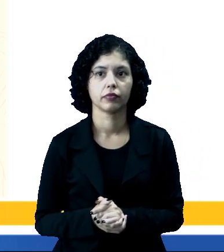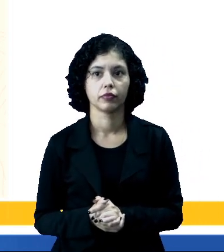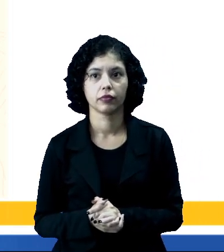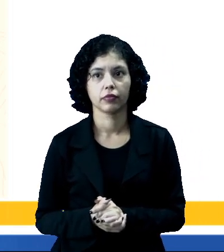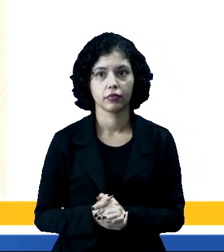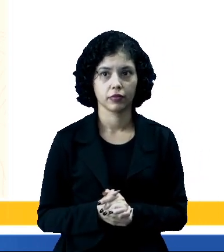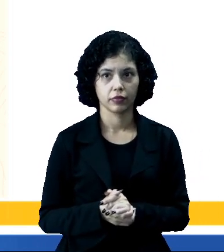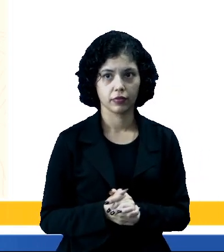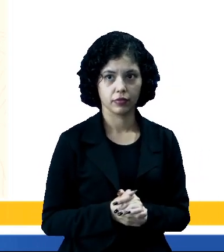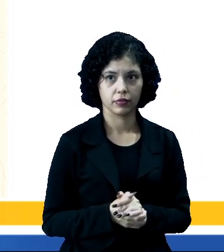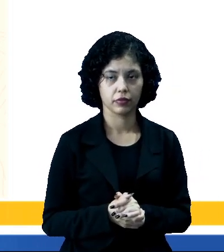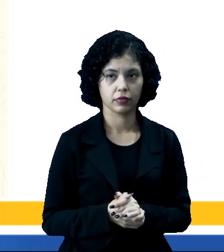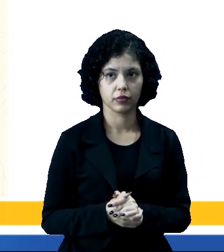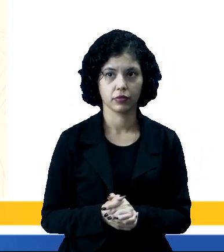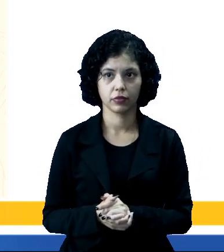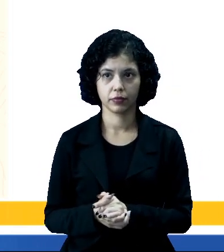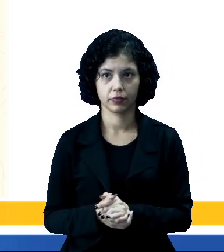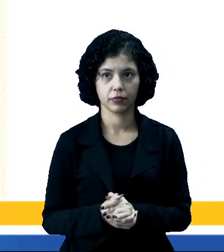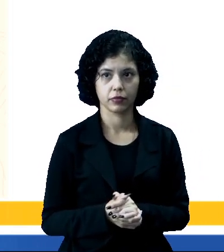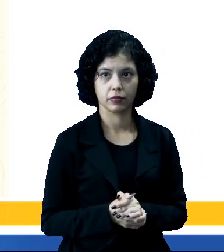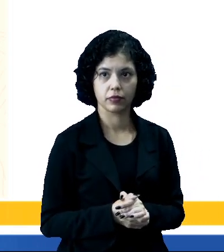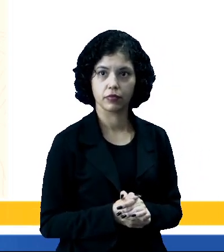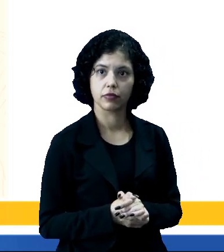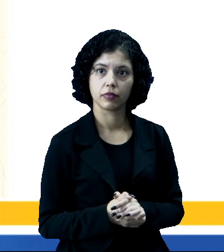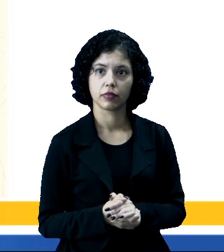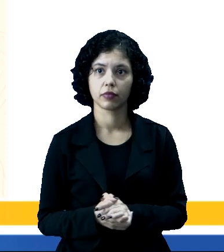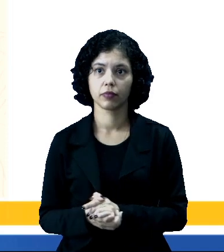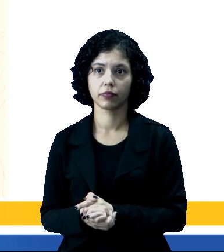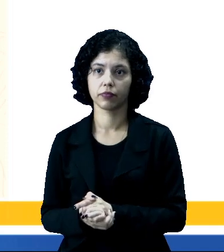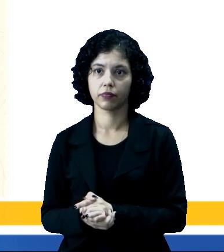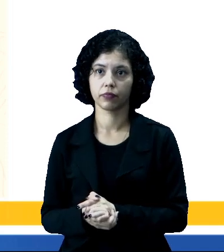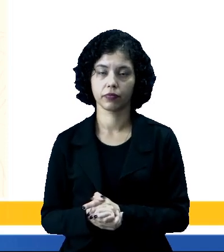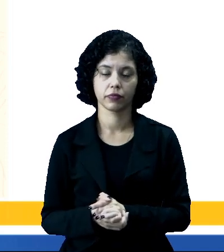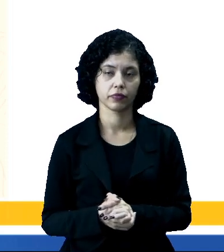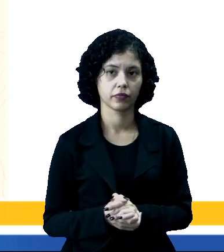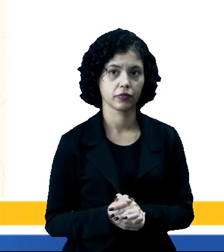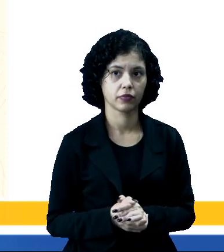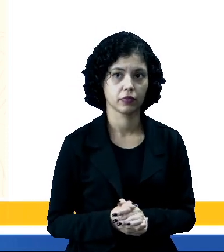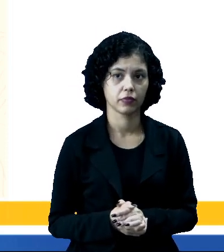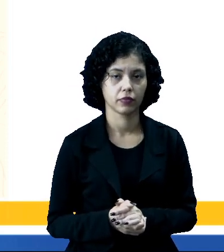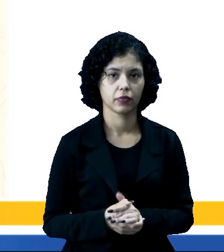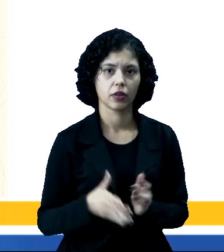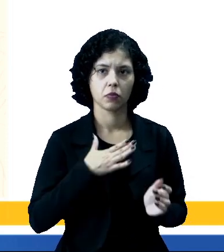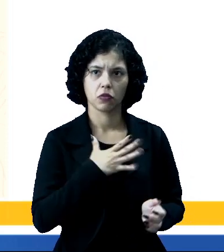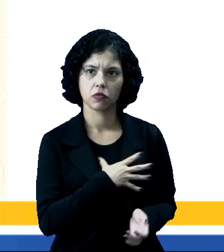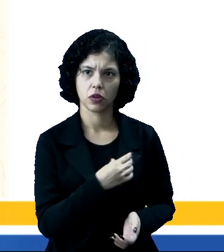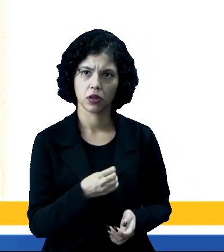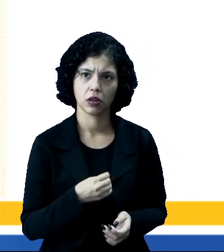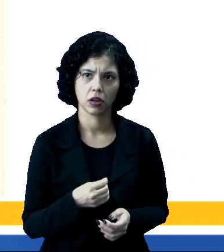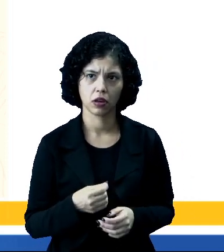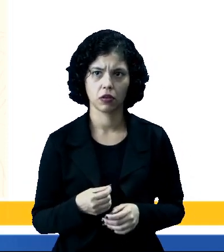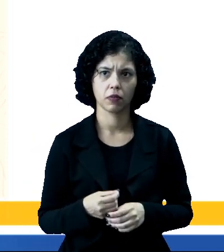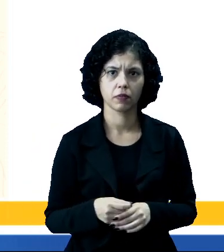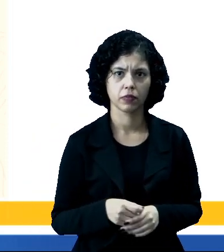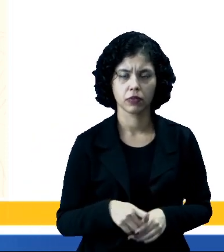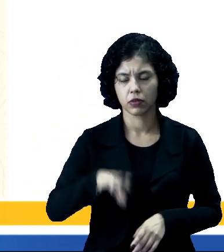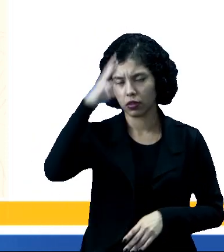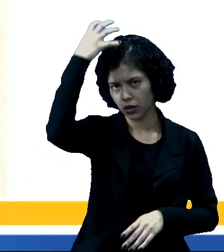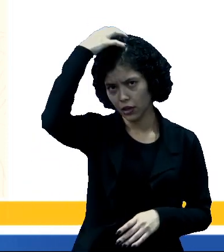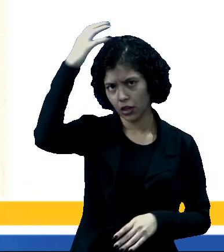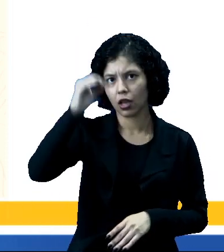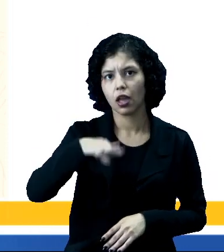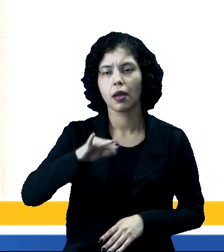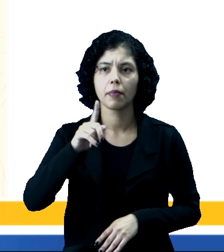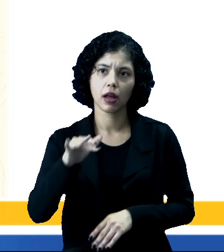Mi hijo va de rey mago, me lo ha dicho la seño la salida. Eu disse, meu filho vai vestido de rei mago. Né?